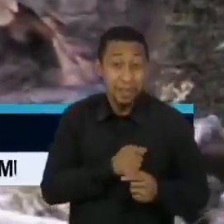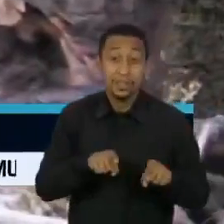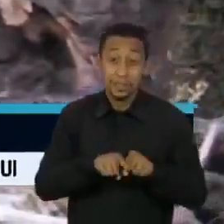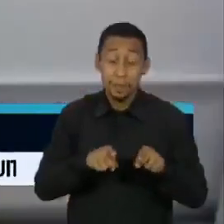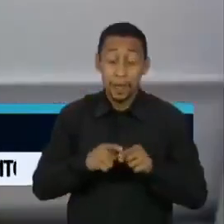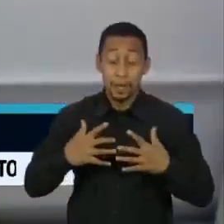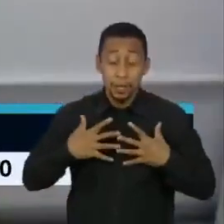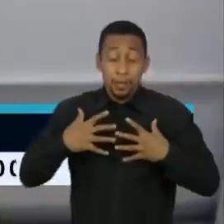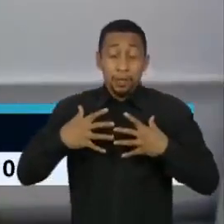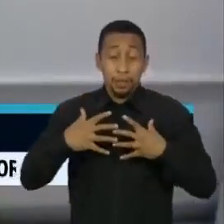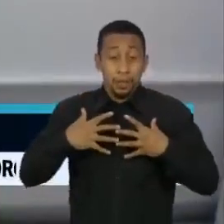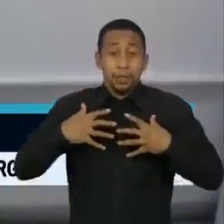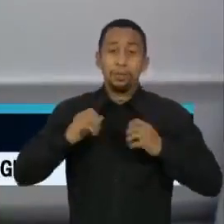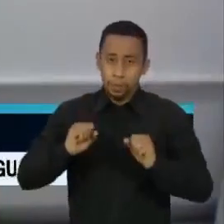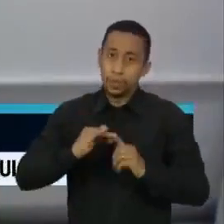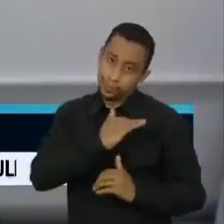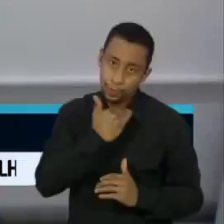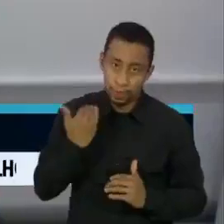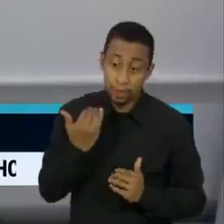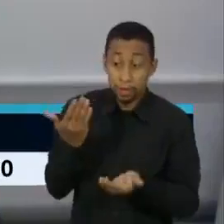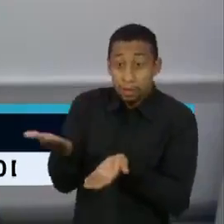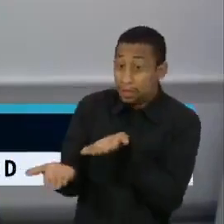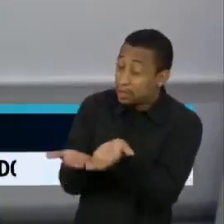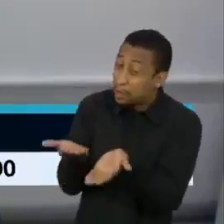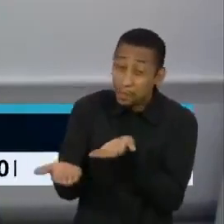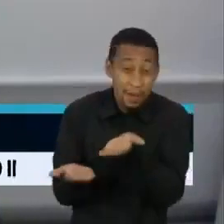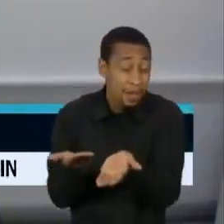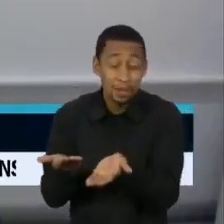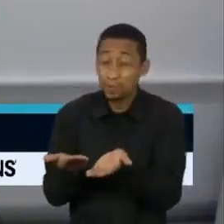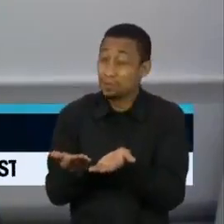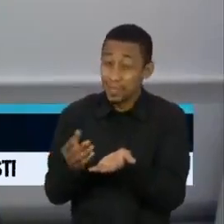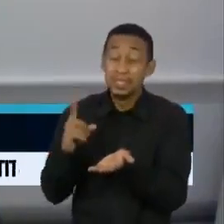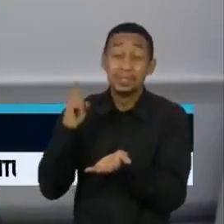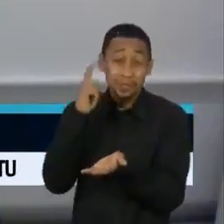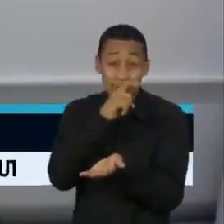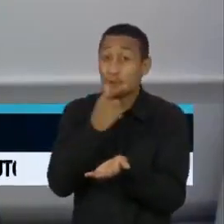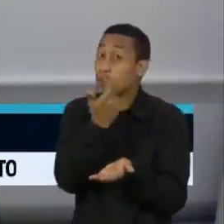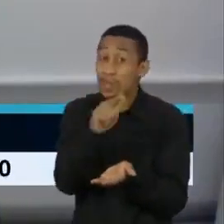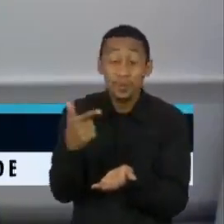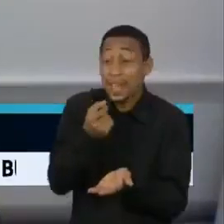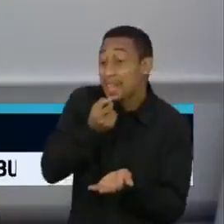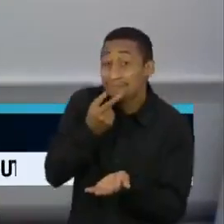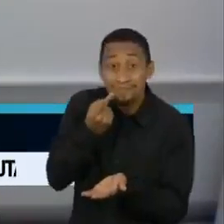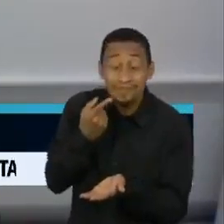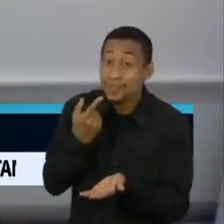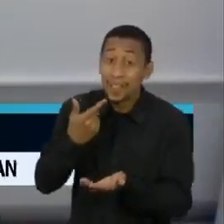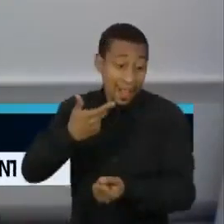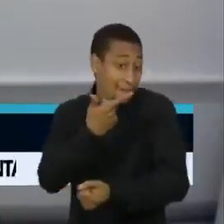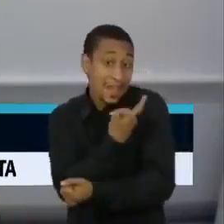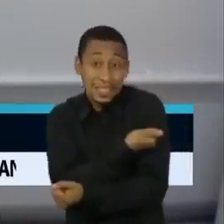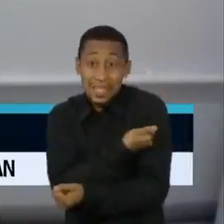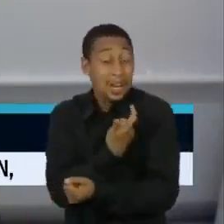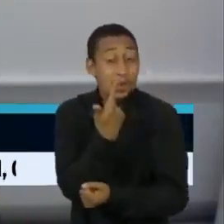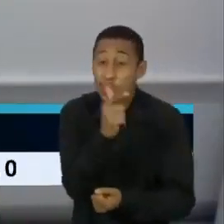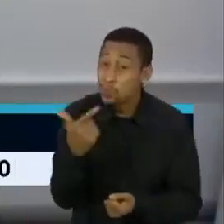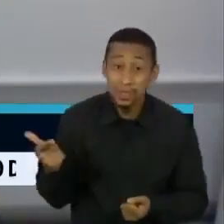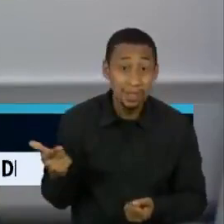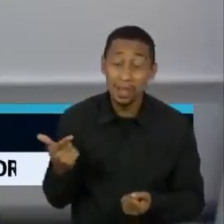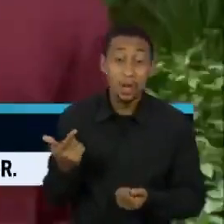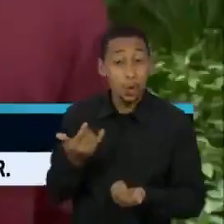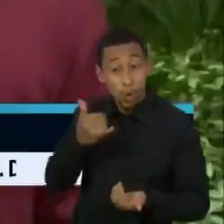falência respiratória. O tratamento é só paliativo, não tem antiviral para tratar hantavírus, não tem vacina para